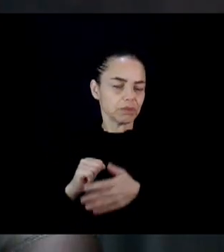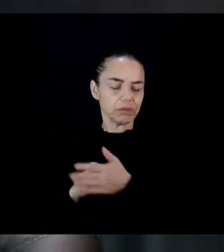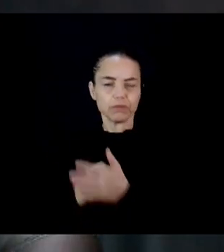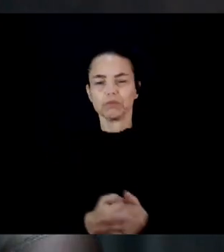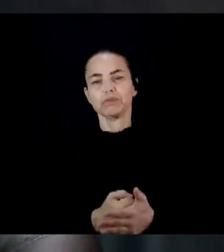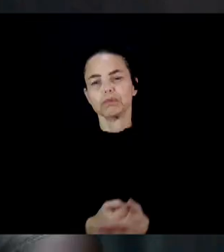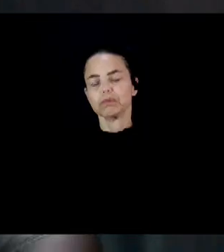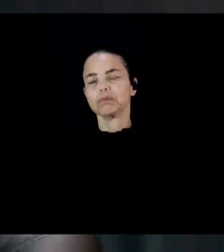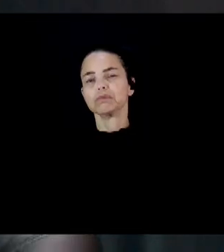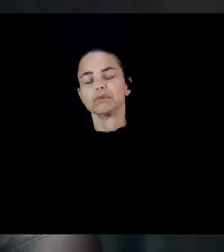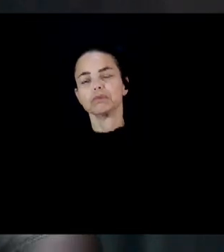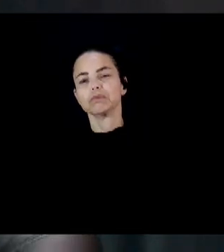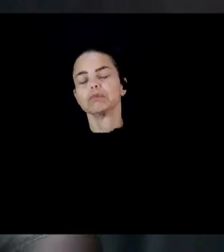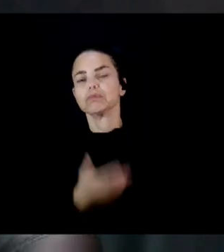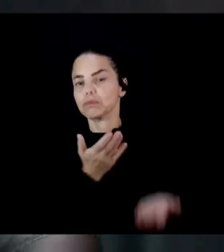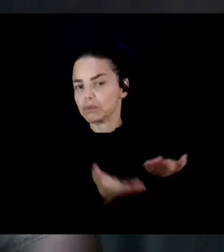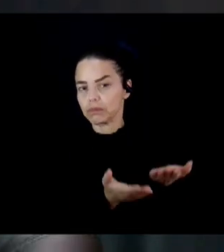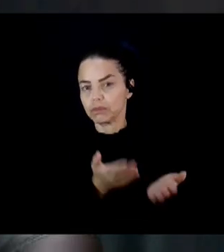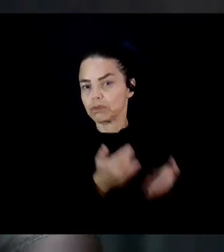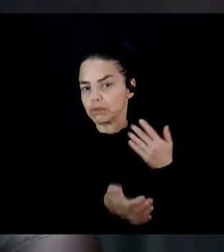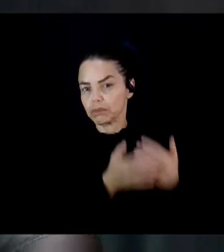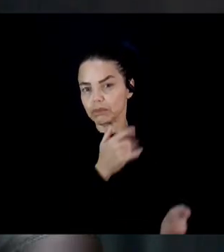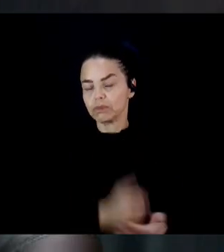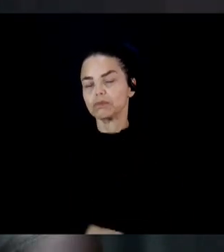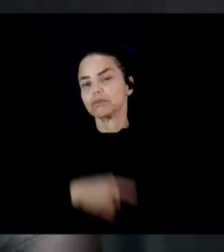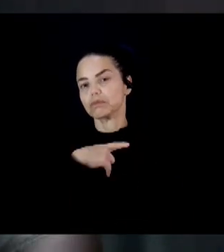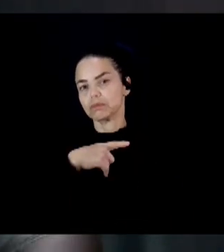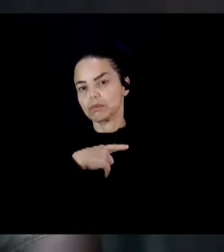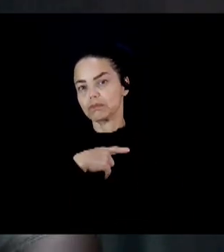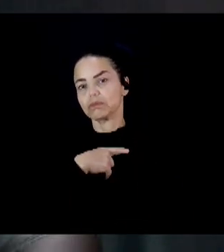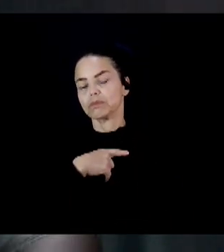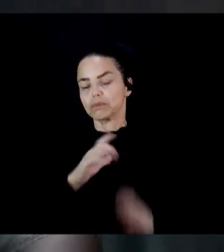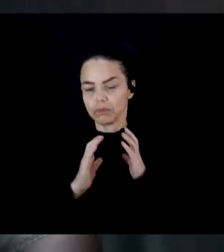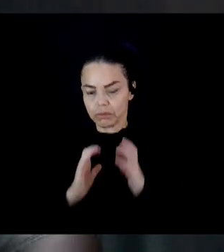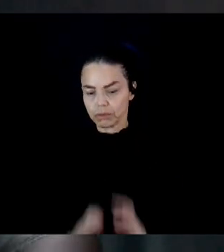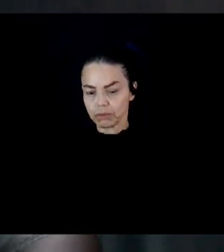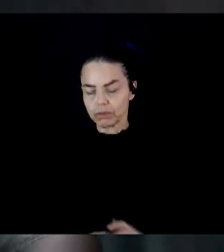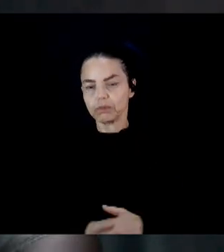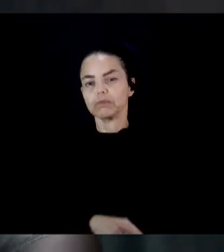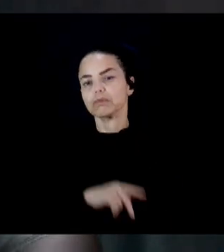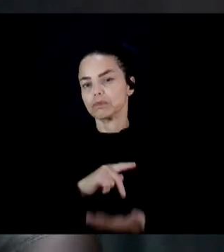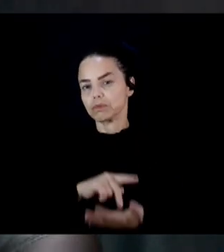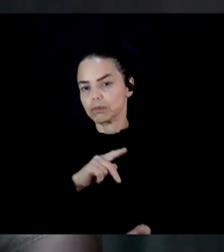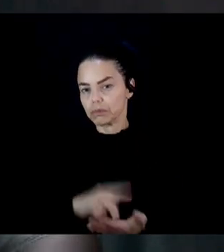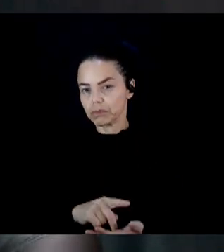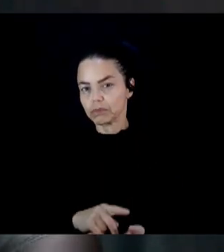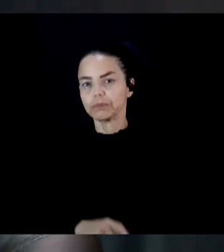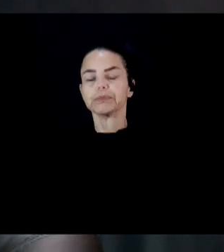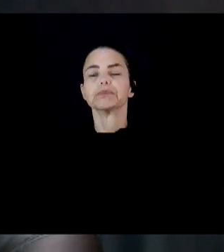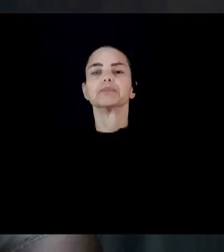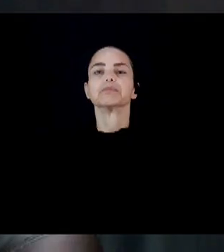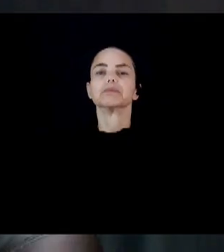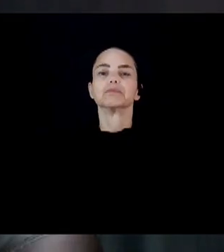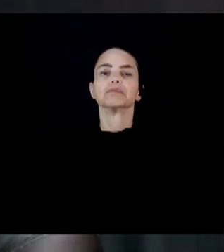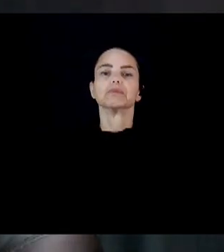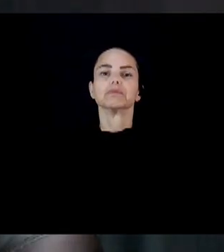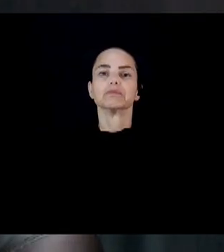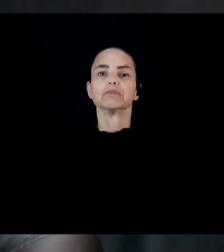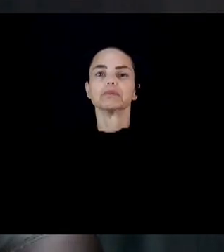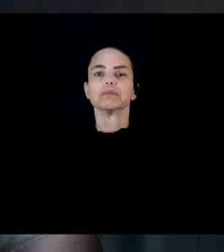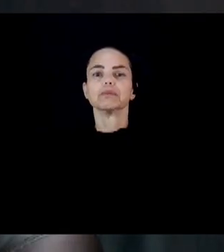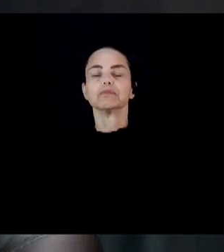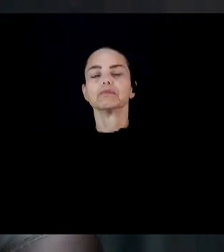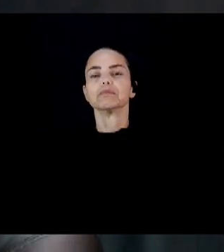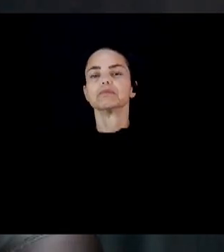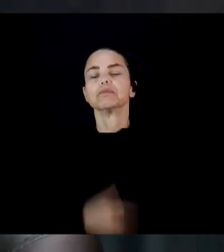como um qualquer, né? Você ainda tem a sua cidadania. E, na verdade, eu acho que a gente traz muito